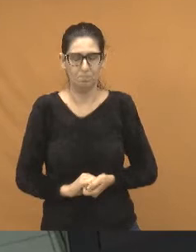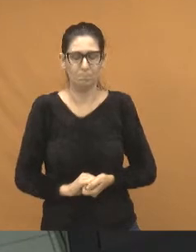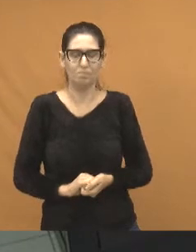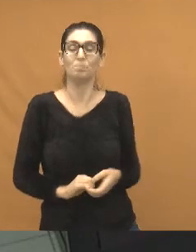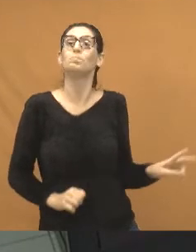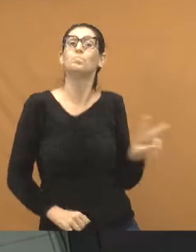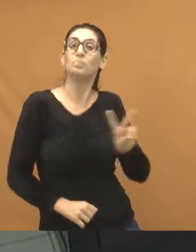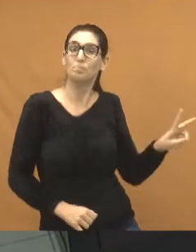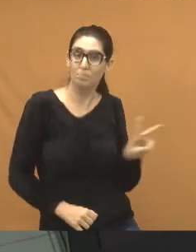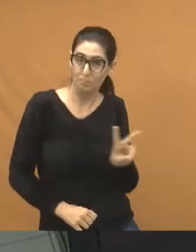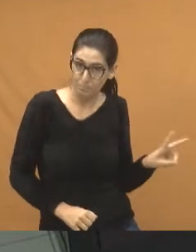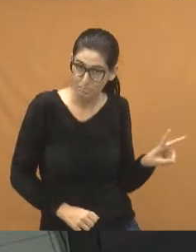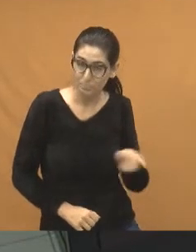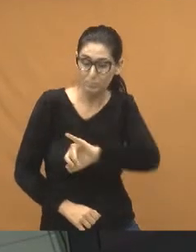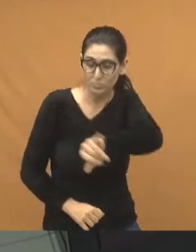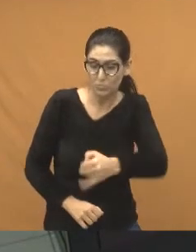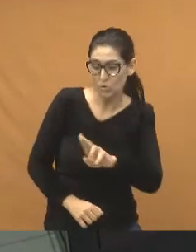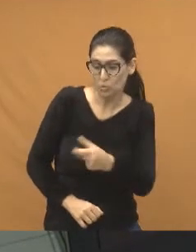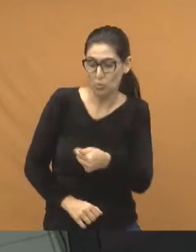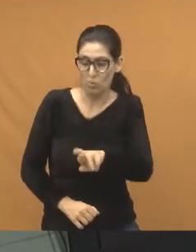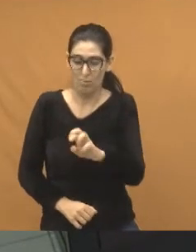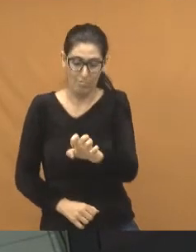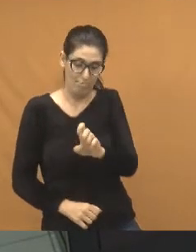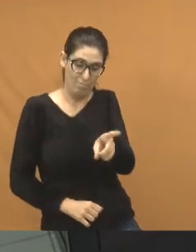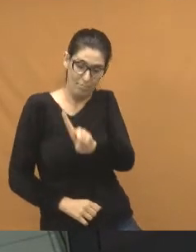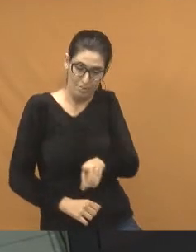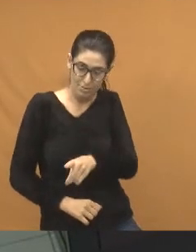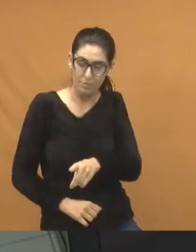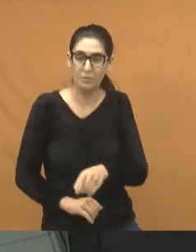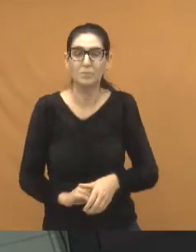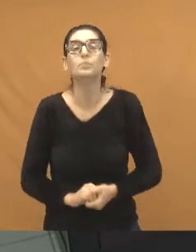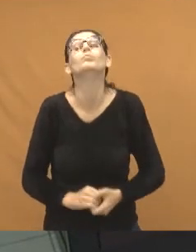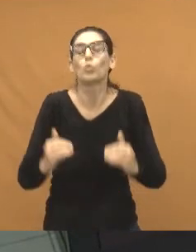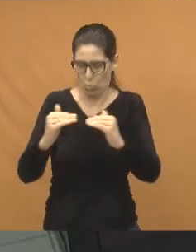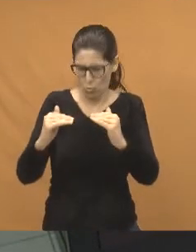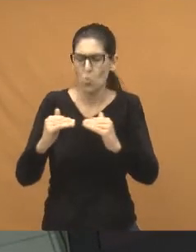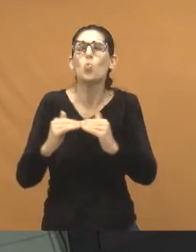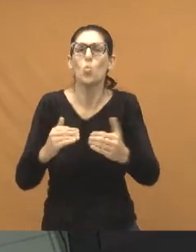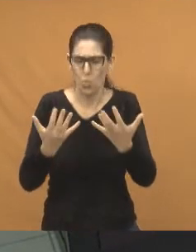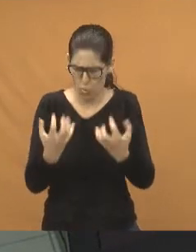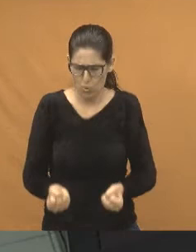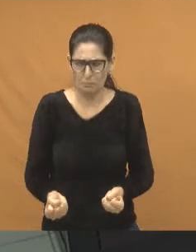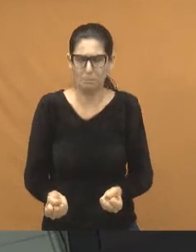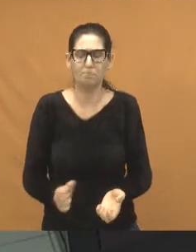Como vota o vereador Juarez Araújo? Eu voto favorável.